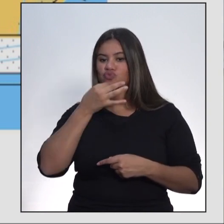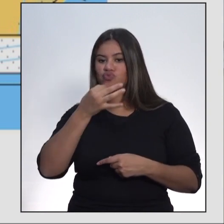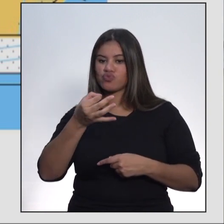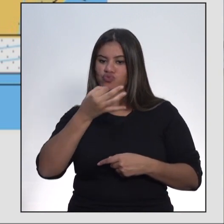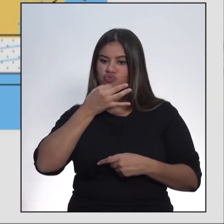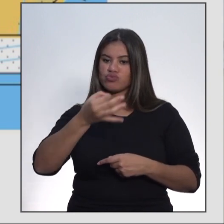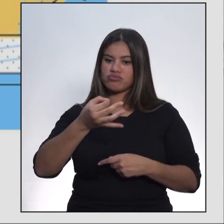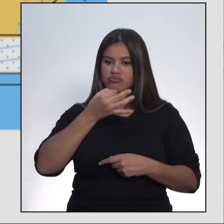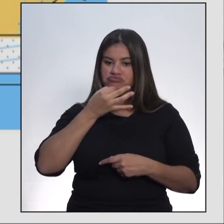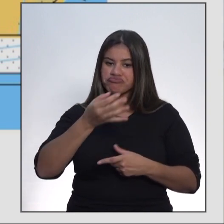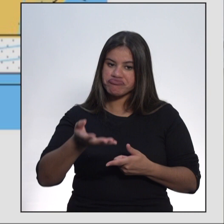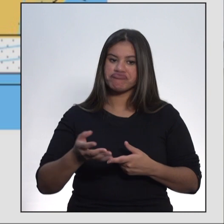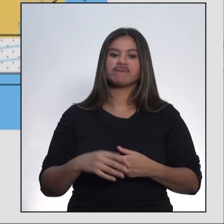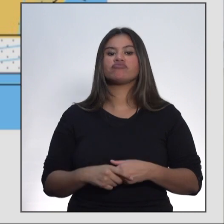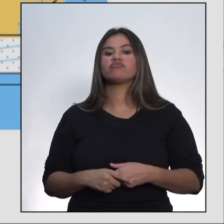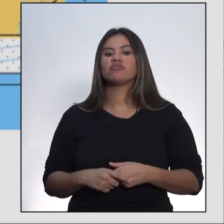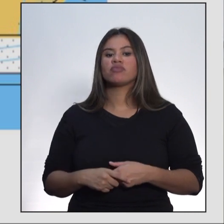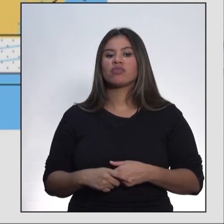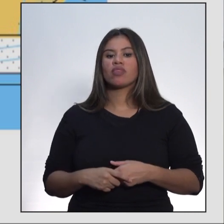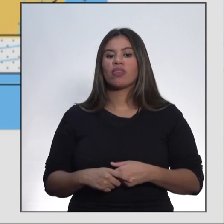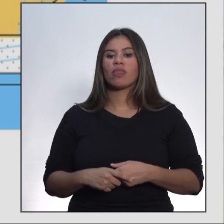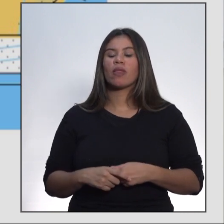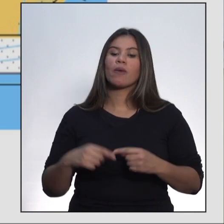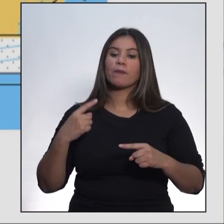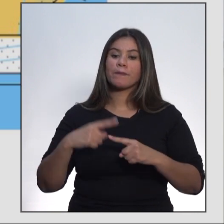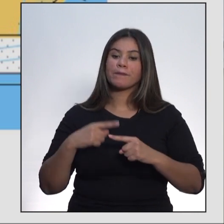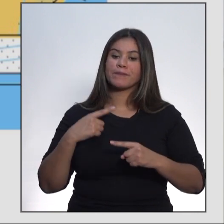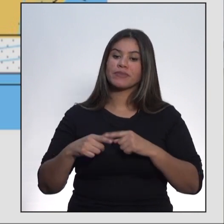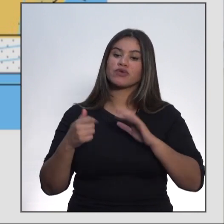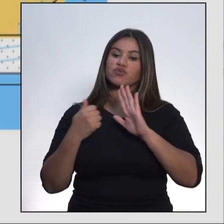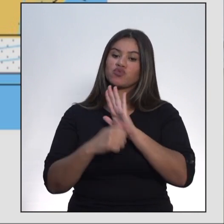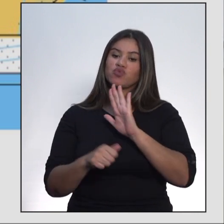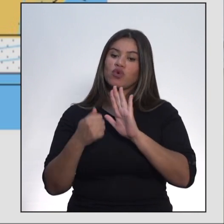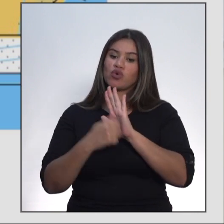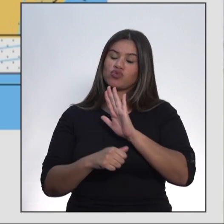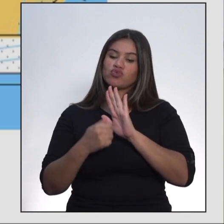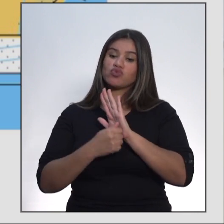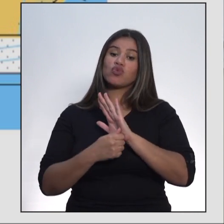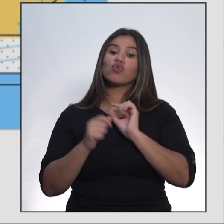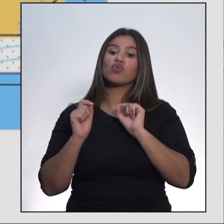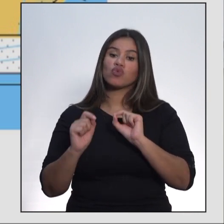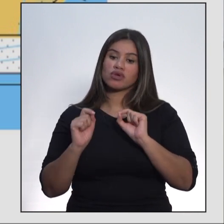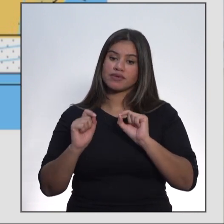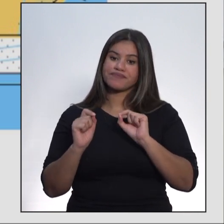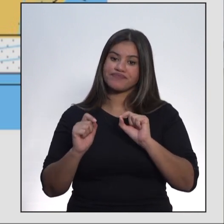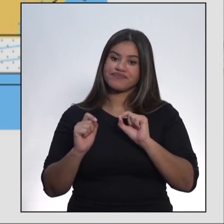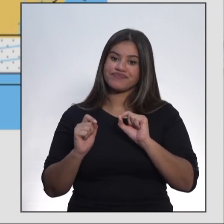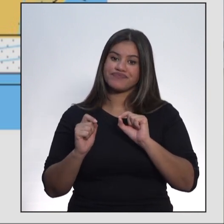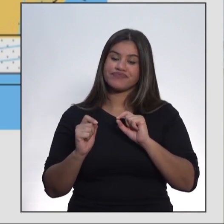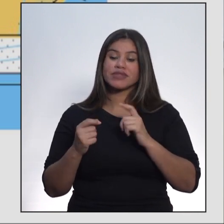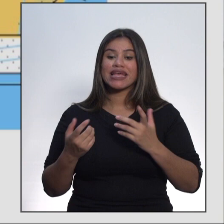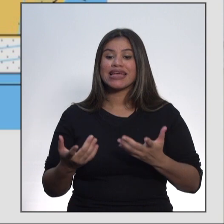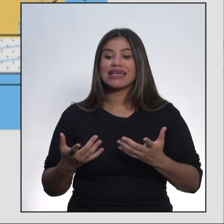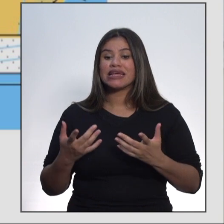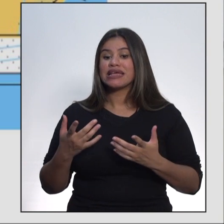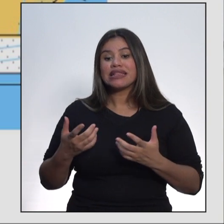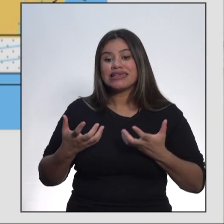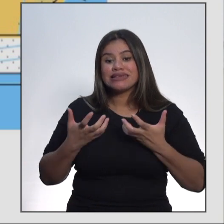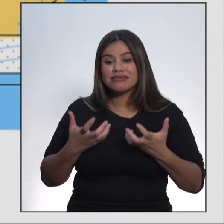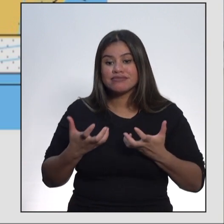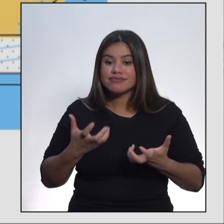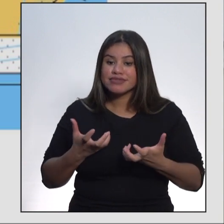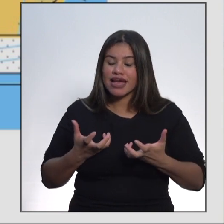extremamente argumentativo. Porque o autor, geralmente, ele tem a intenção. Você